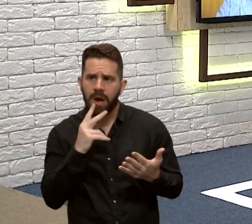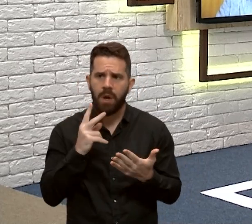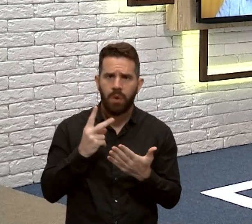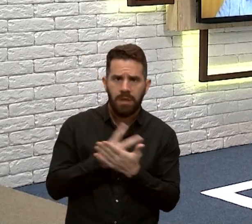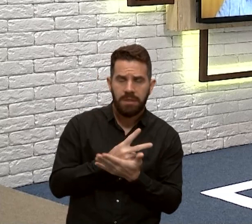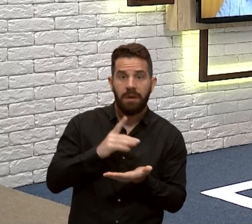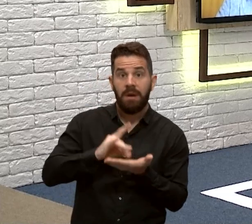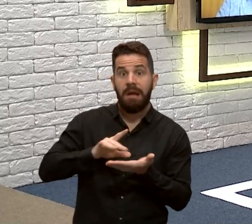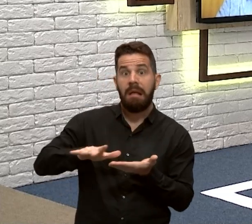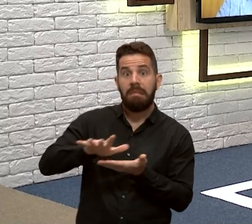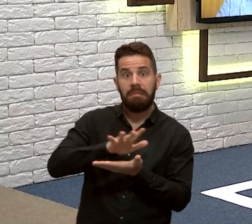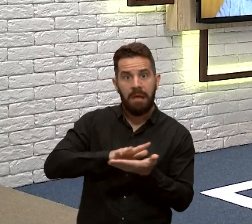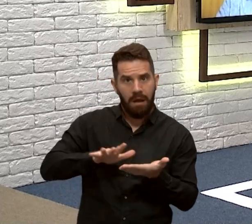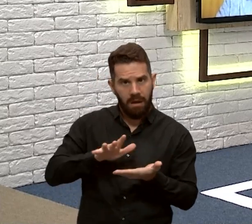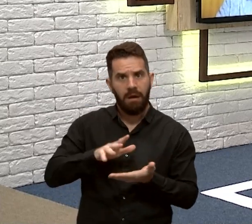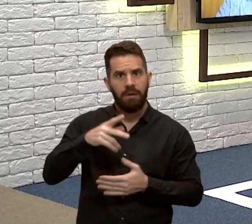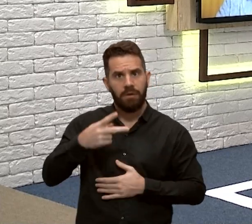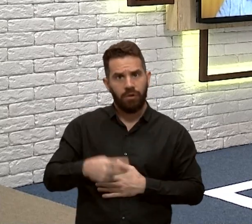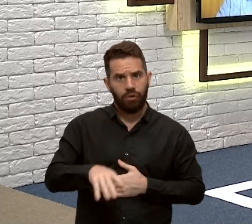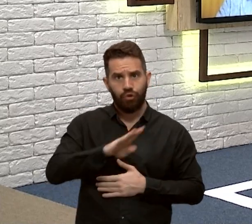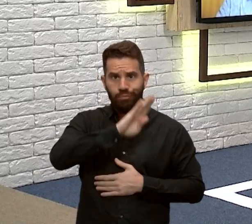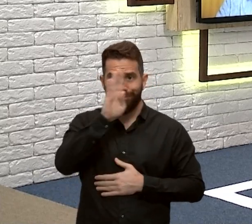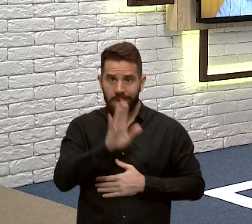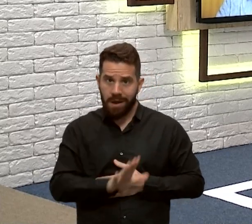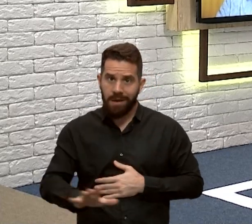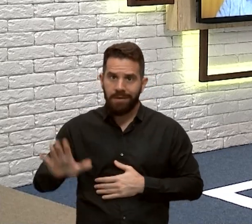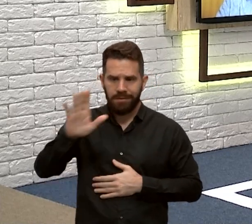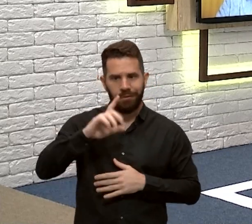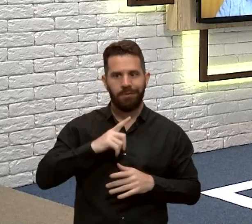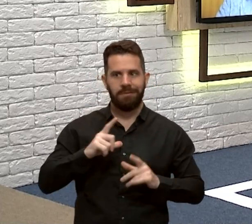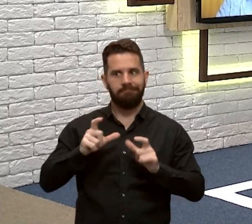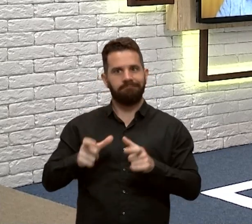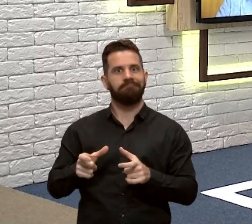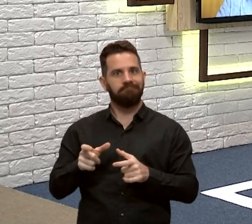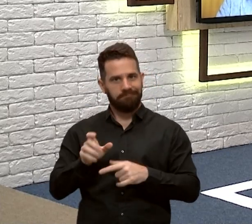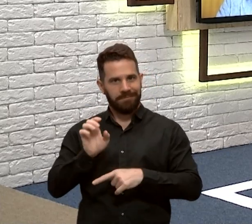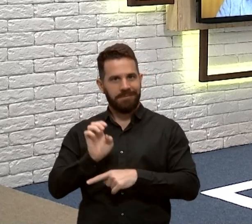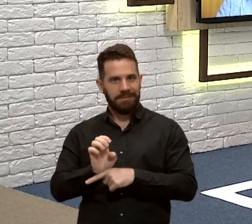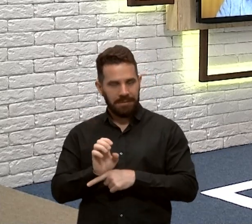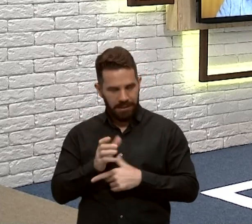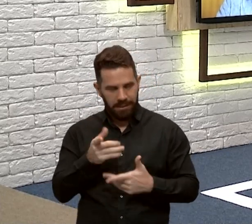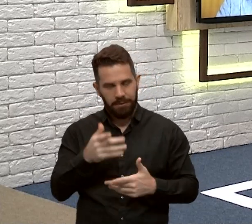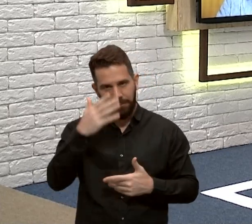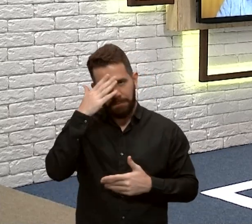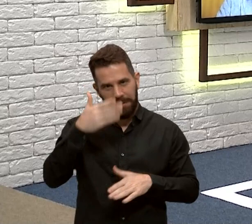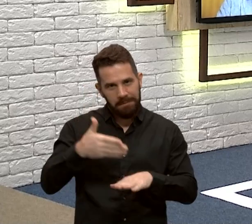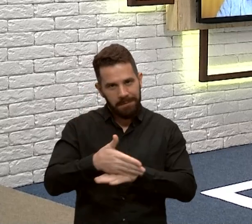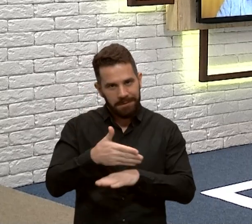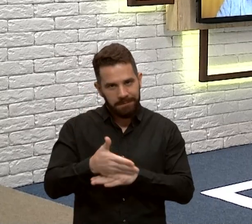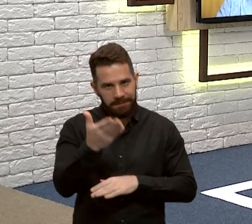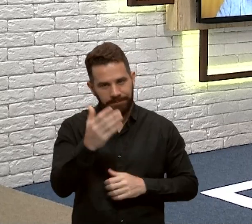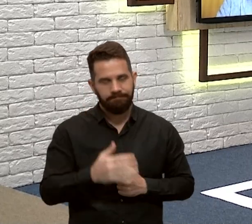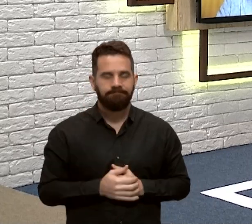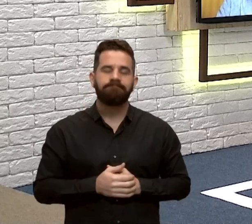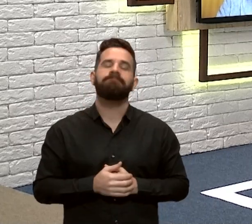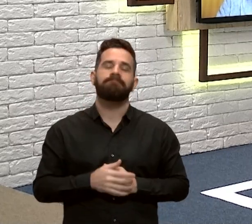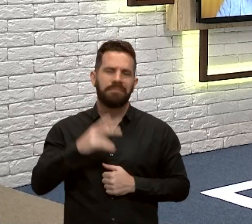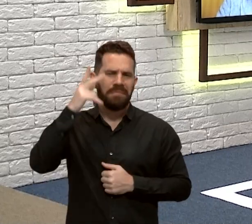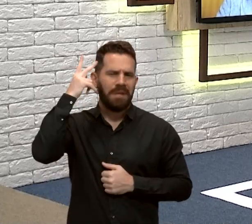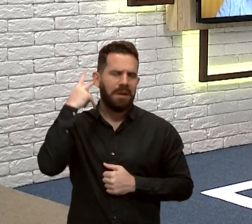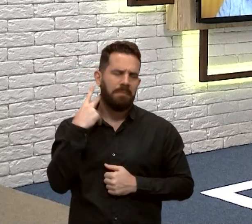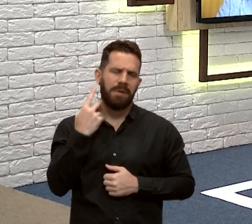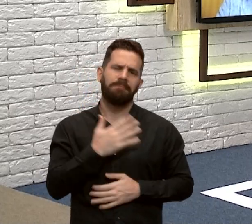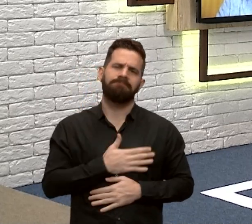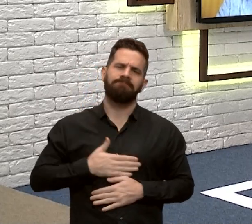nacional e também local. Agradeço sempre a sua presença na TV UFG. Camila, satisfação estar com